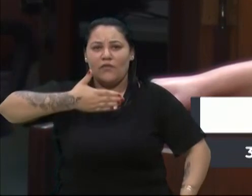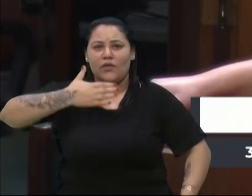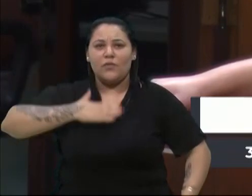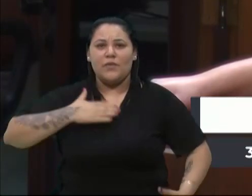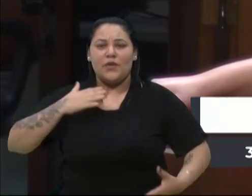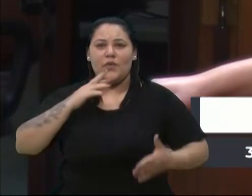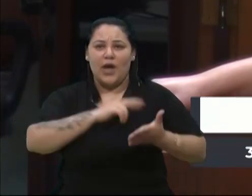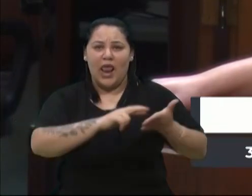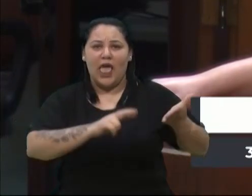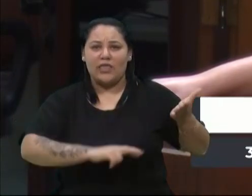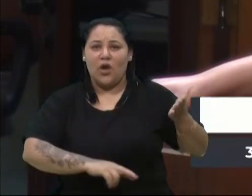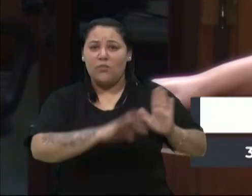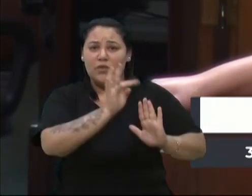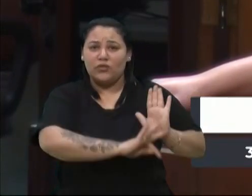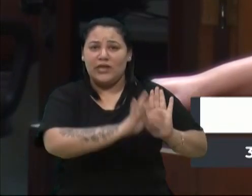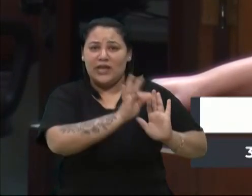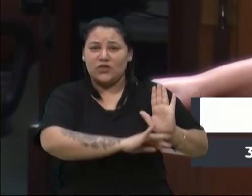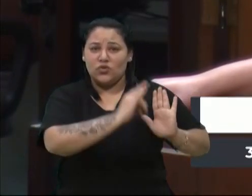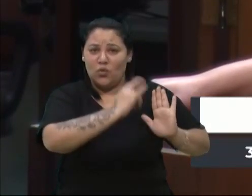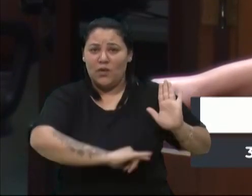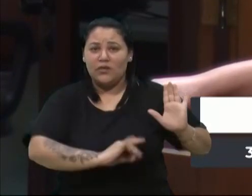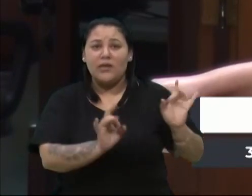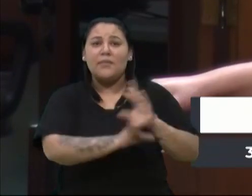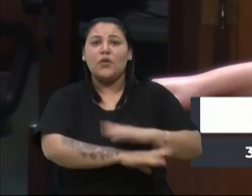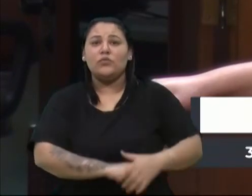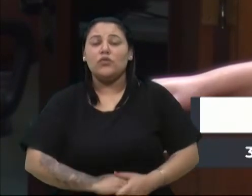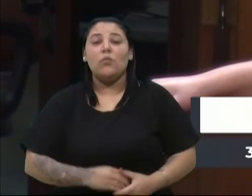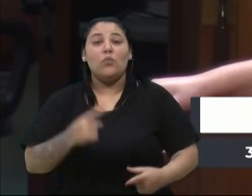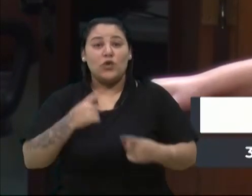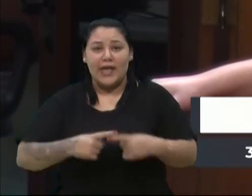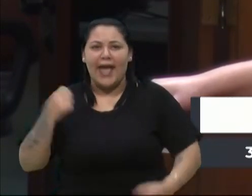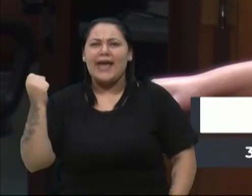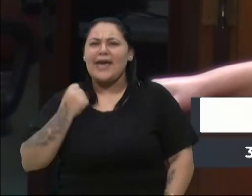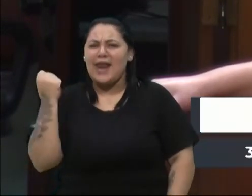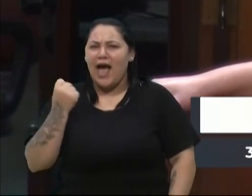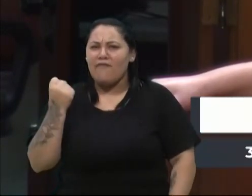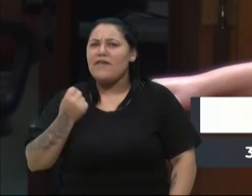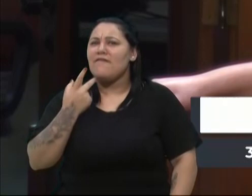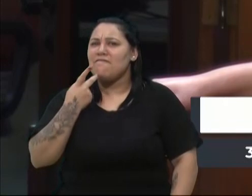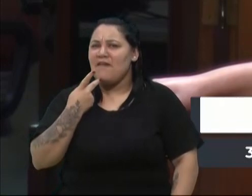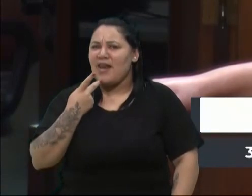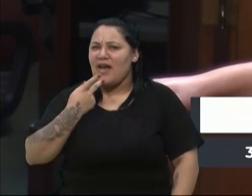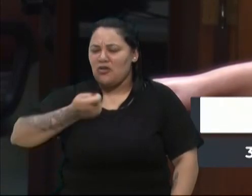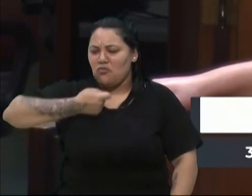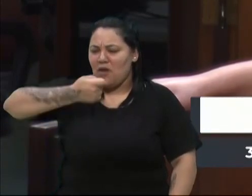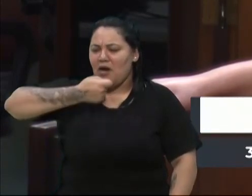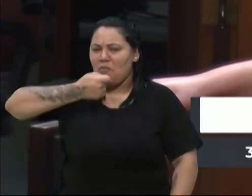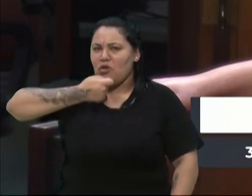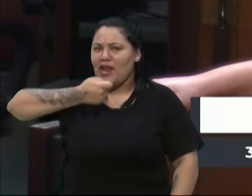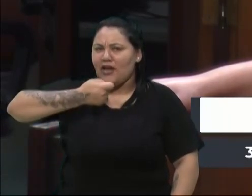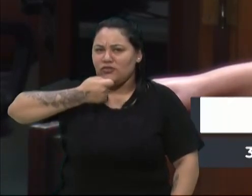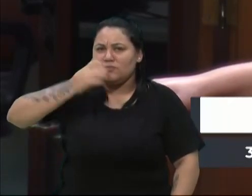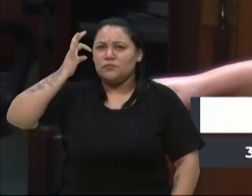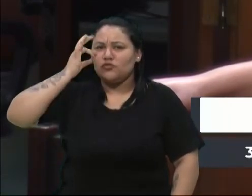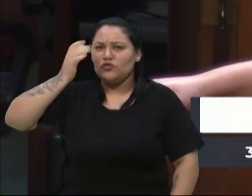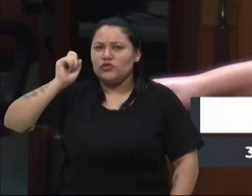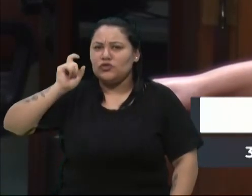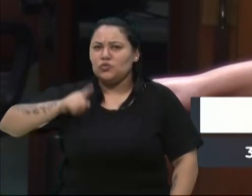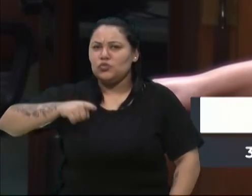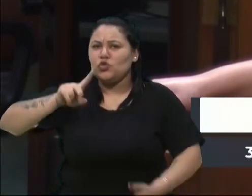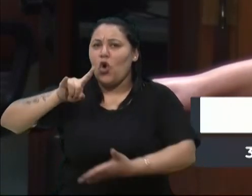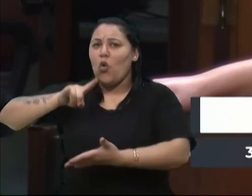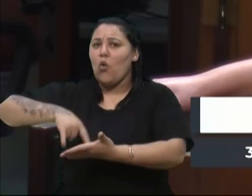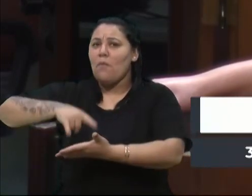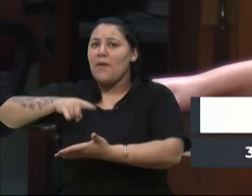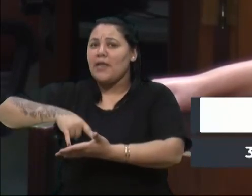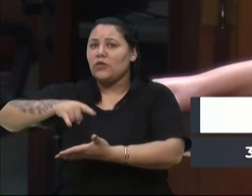pronto. Porque é muito grave a gente afirmar em uma reportagem que o